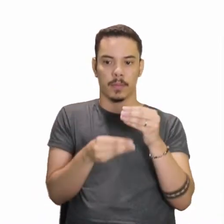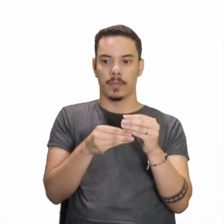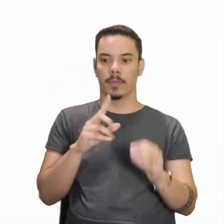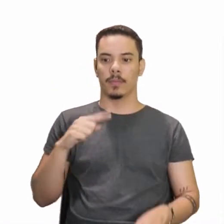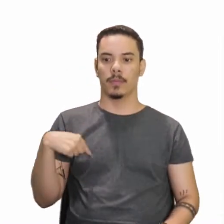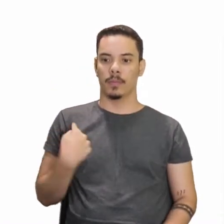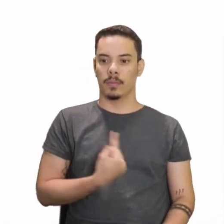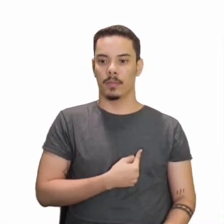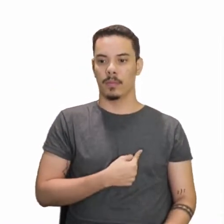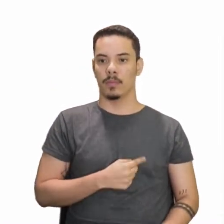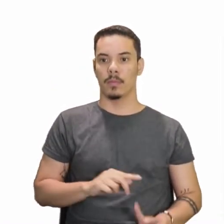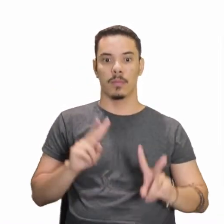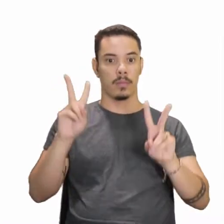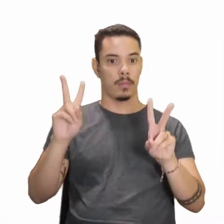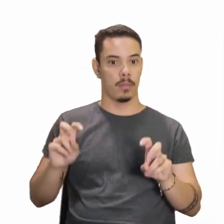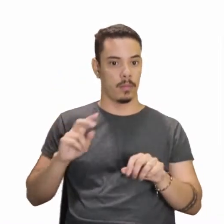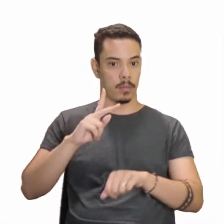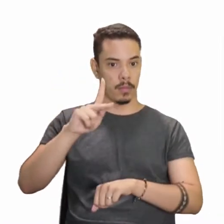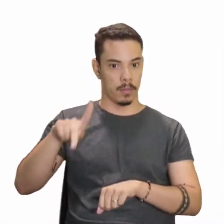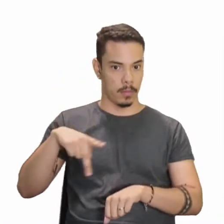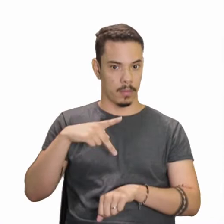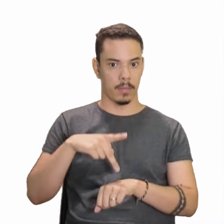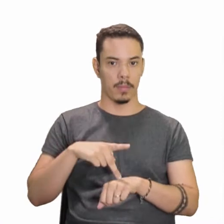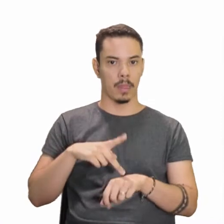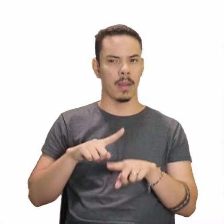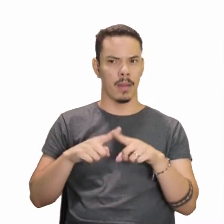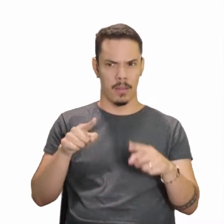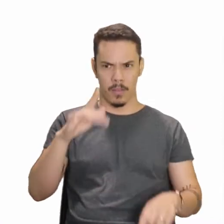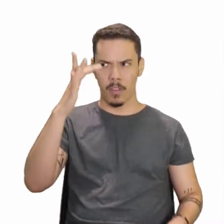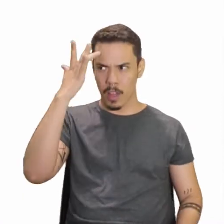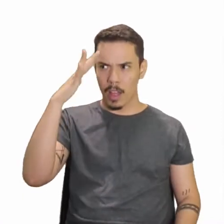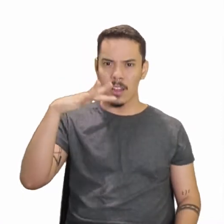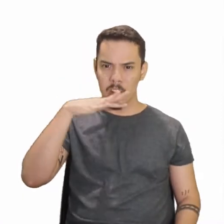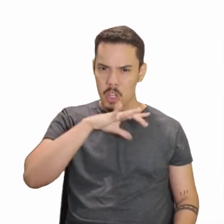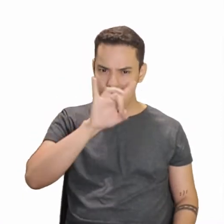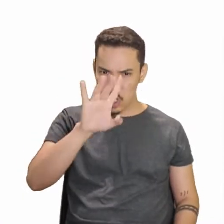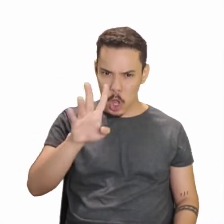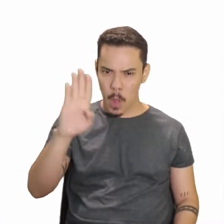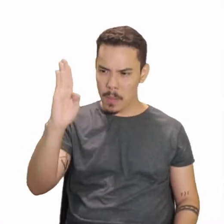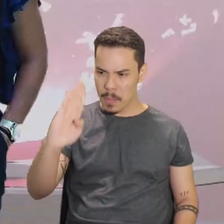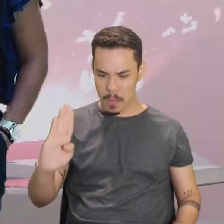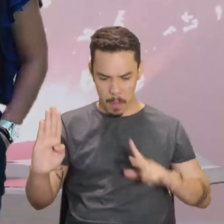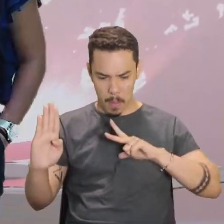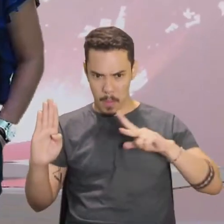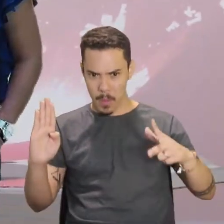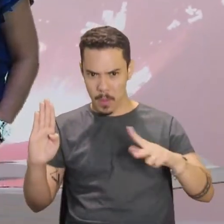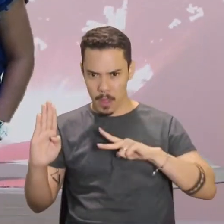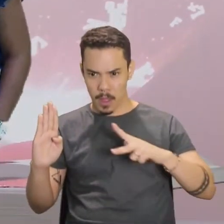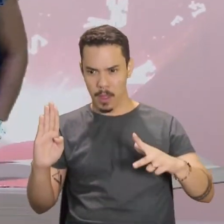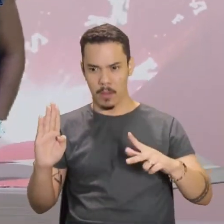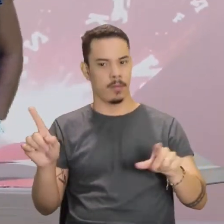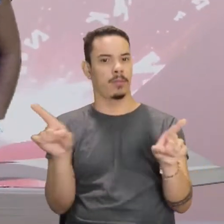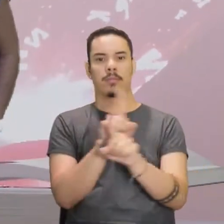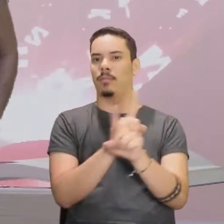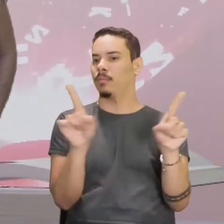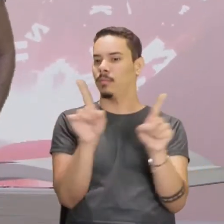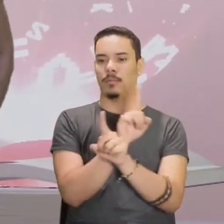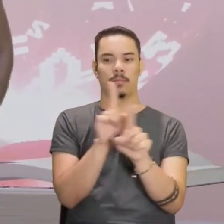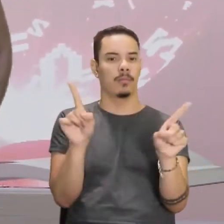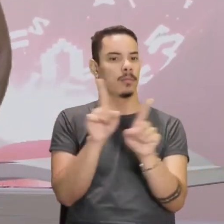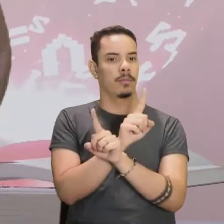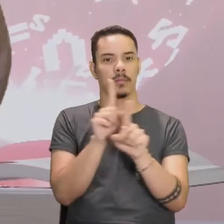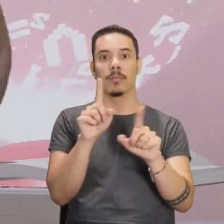essa questão aí dos países. Ah, você achou que era só Brasil e Portugal que falavam português? Ah,